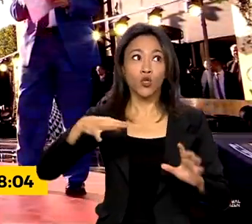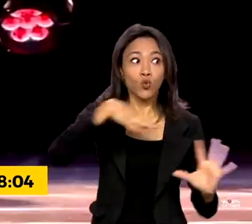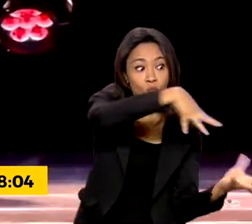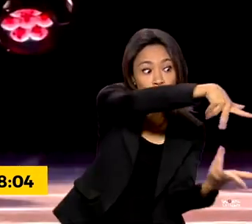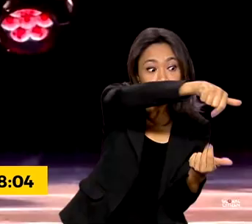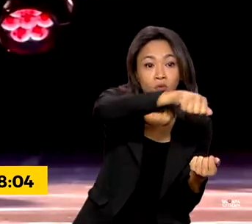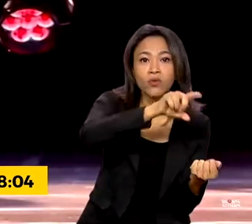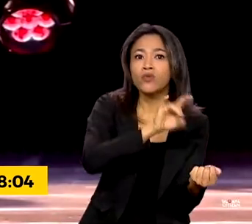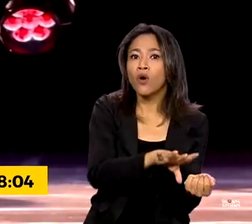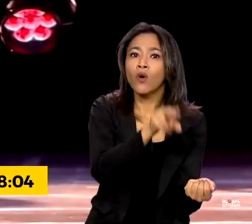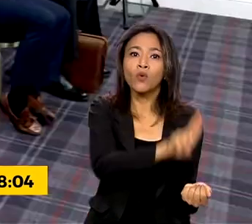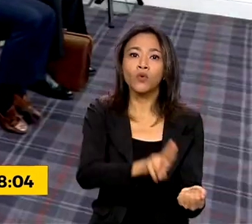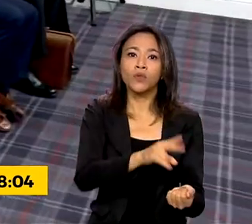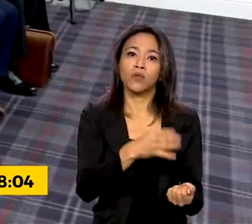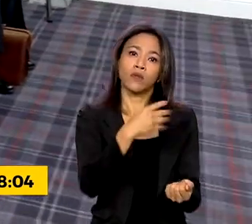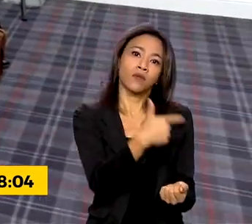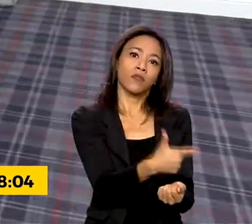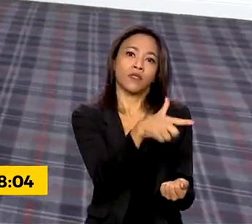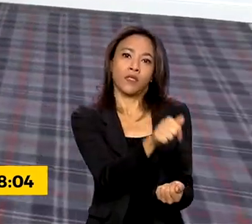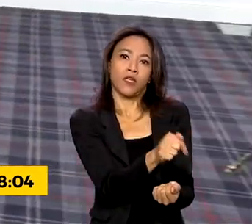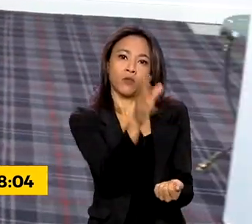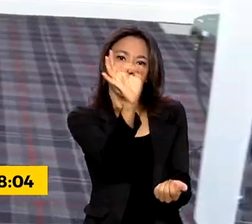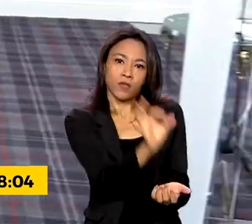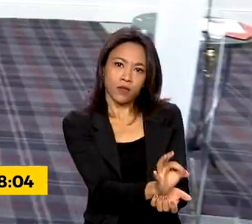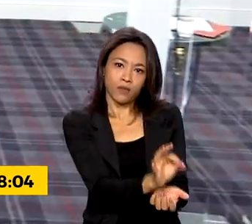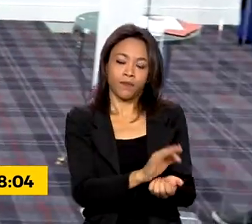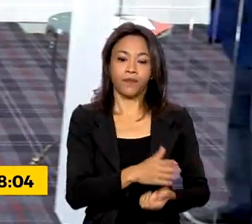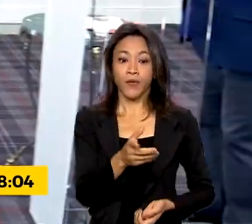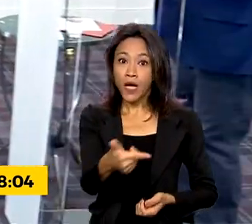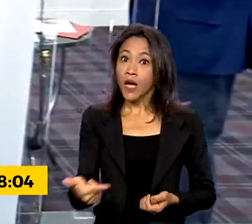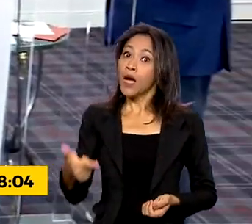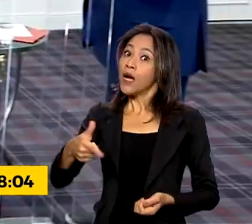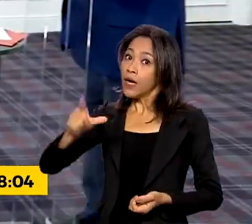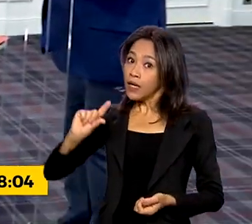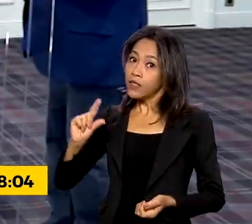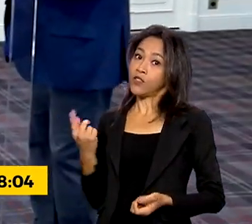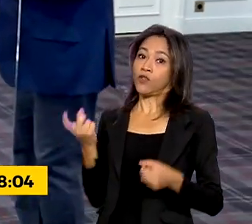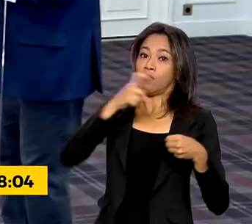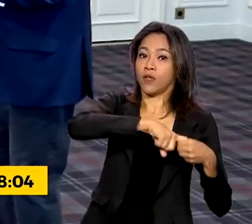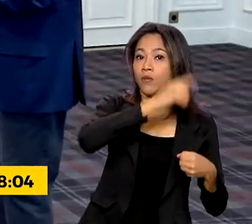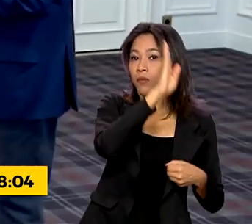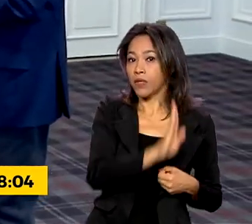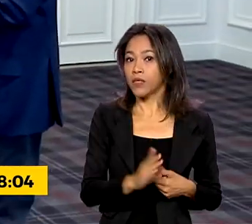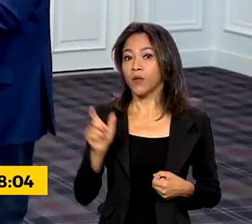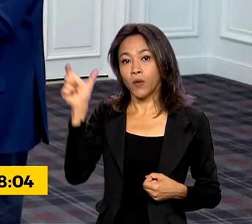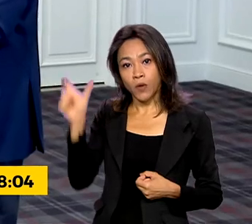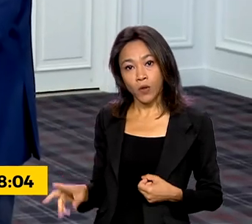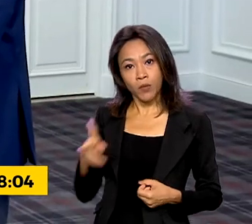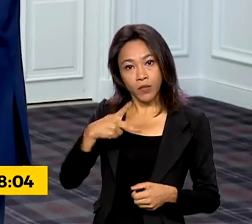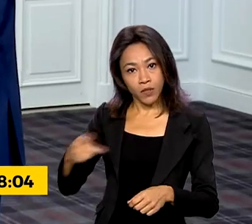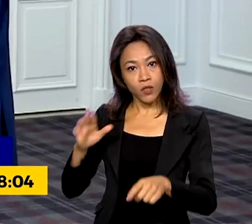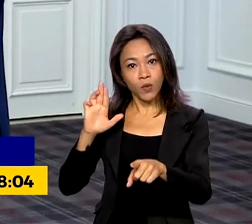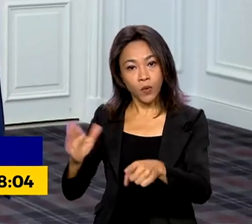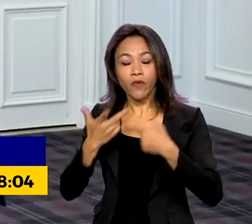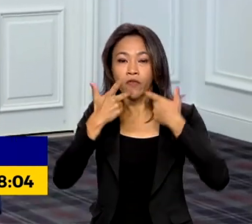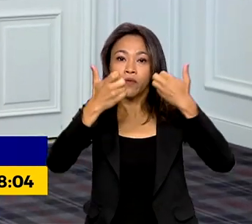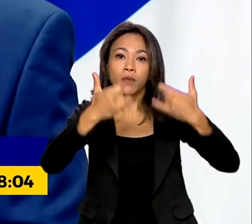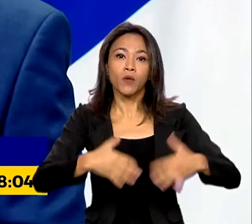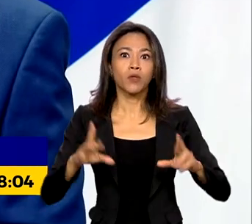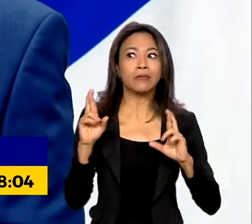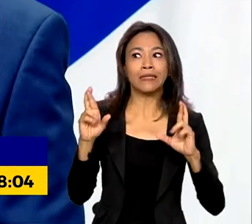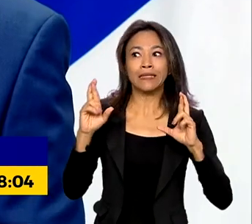apenas 27%. Antes de embarcar para o Brasil, o presidente falou da expectativa da aprovação da reforma